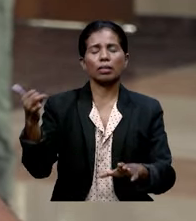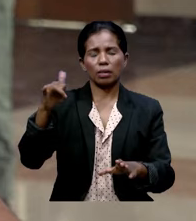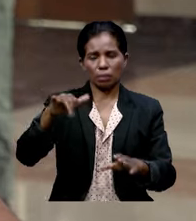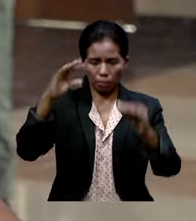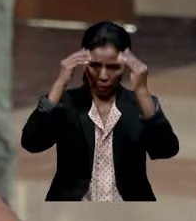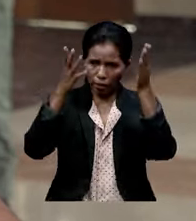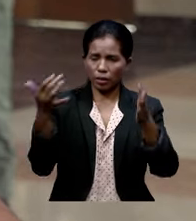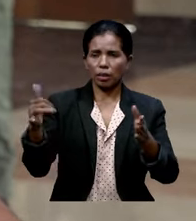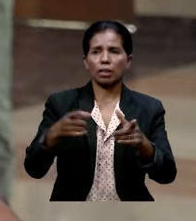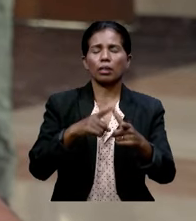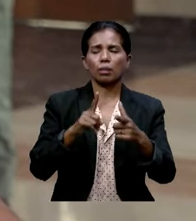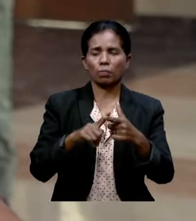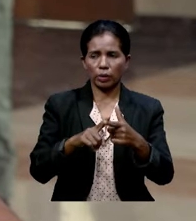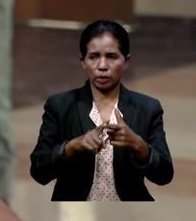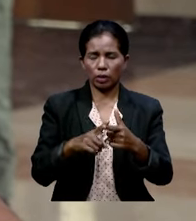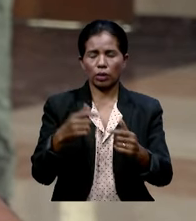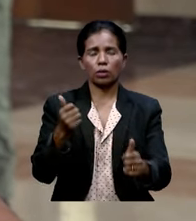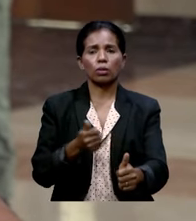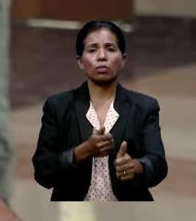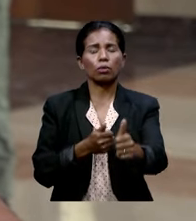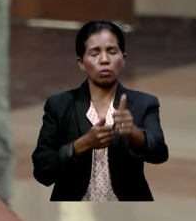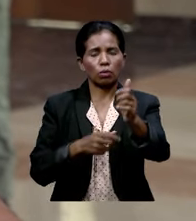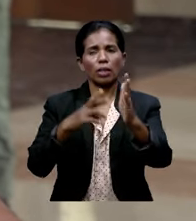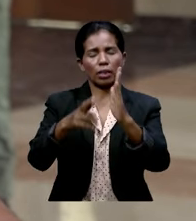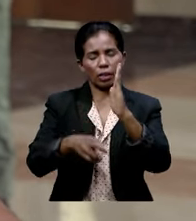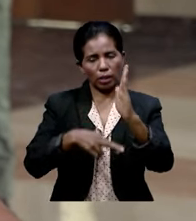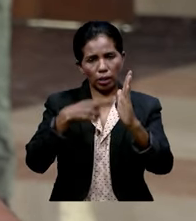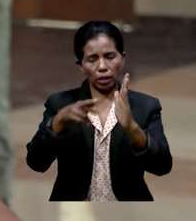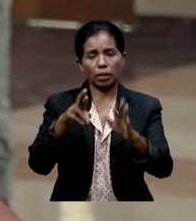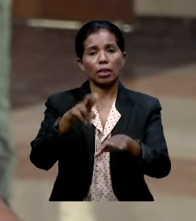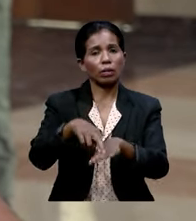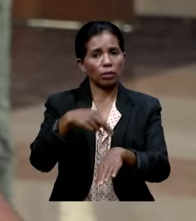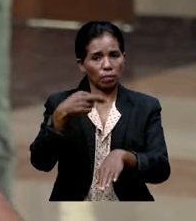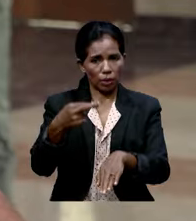para depois tu ir regras recrutamento do Nenia, ba.